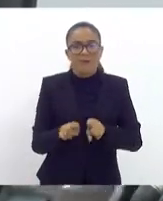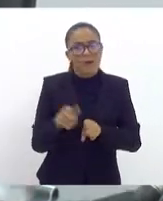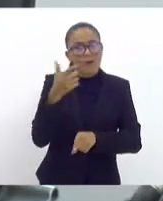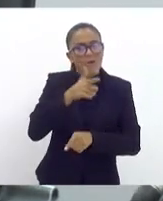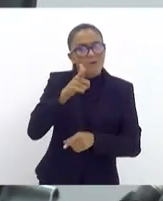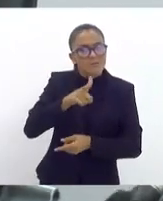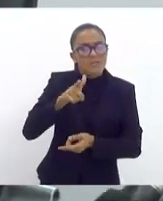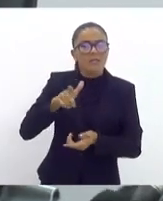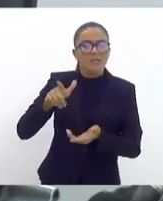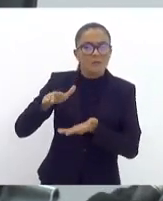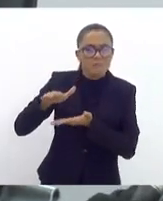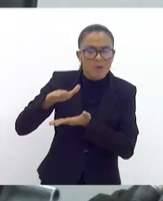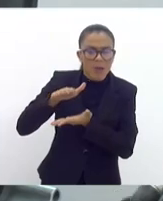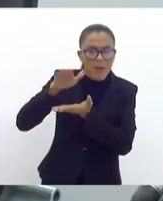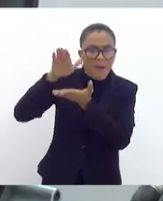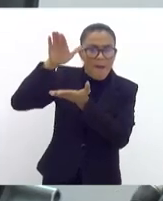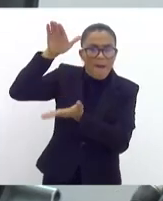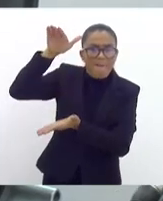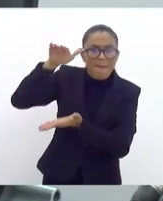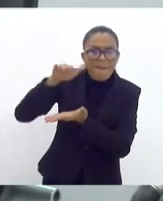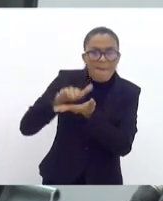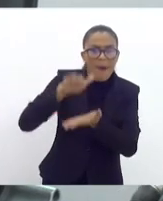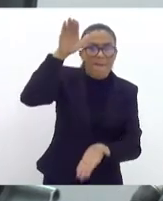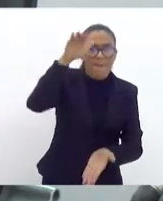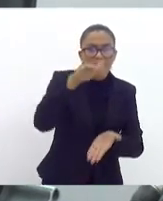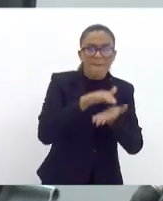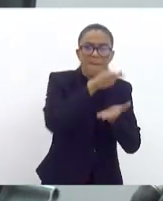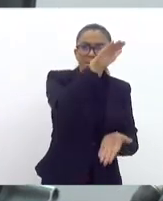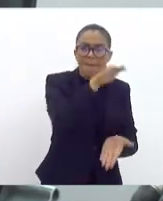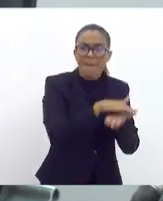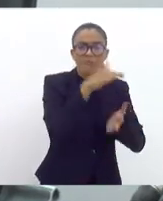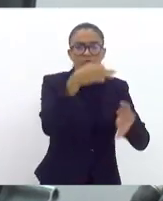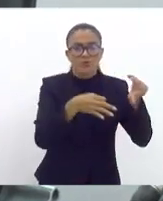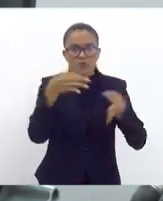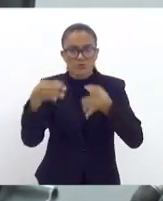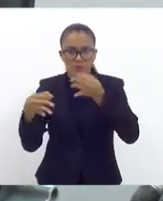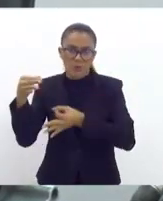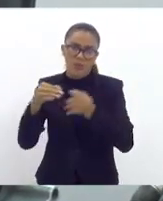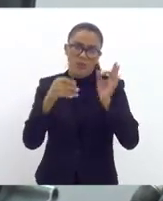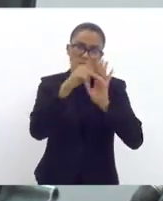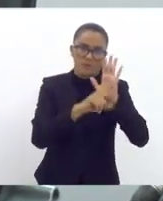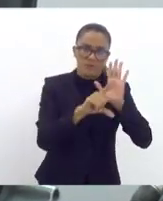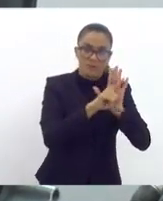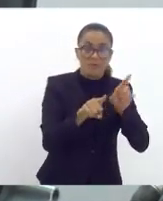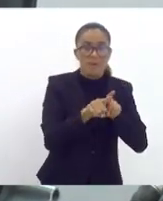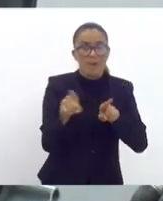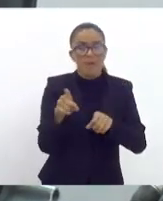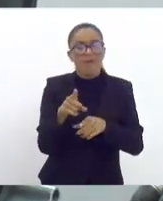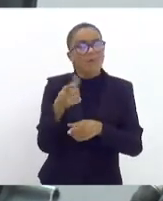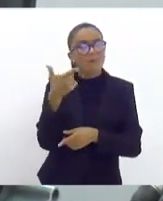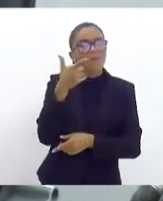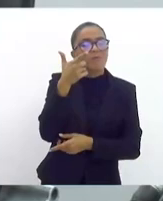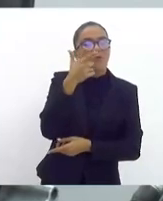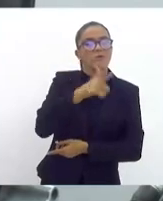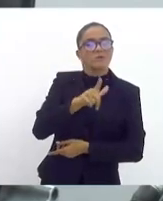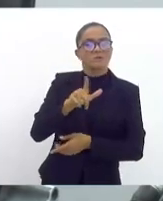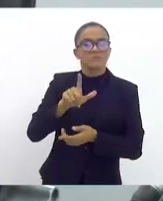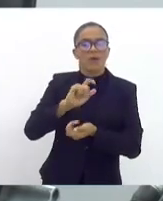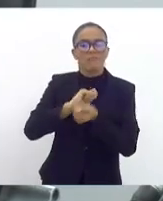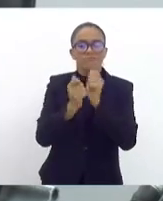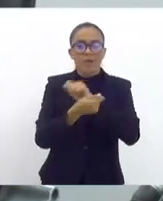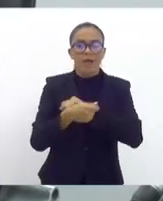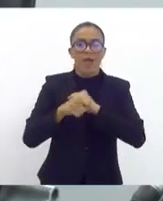projetos para as comissões temáticas poderem trabalhar além disso a gente também tá adotando a estratégia de realizar audiências públicas